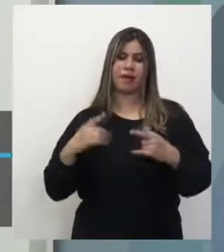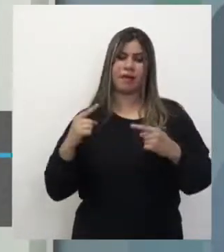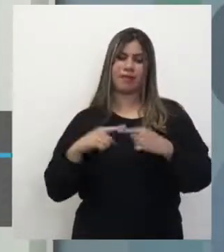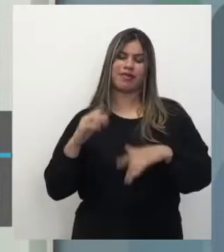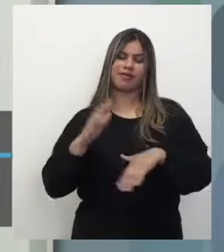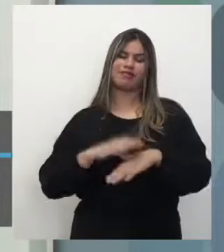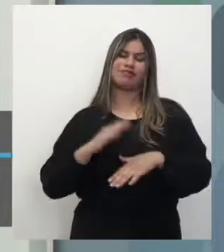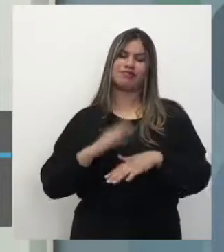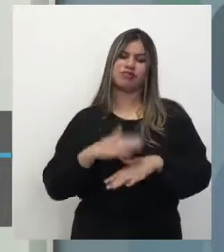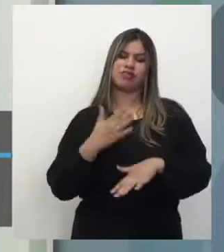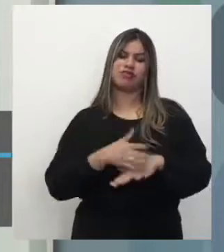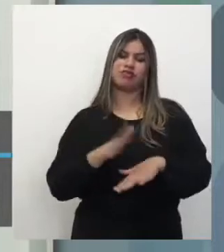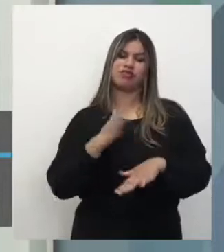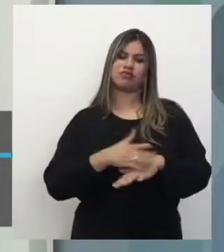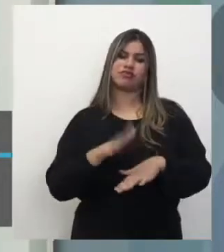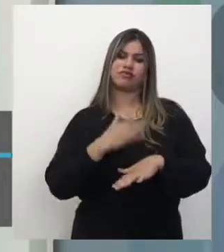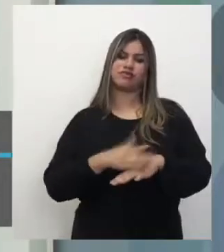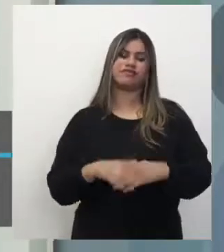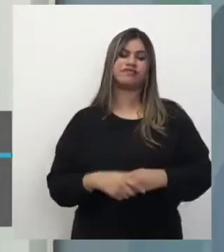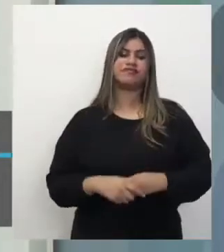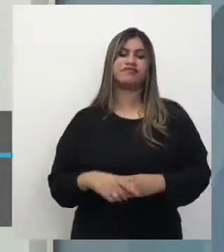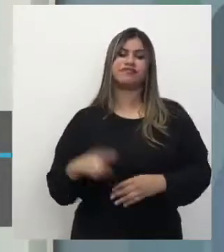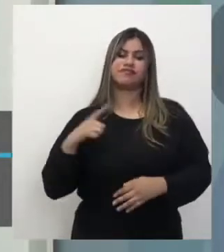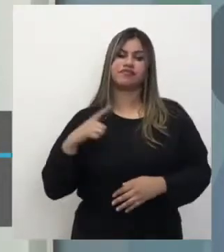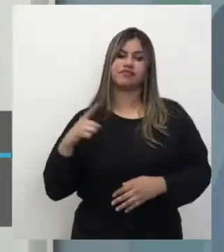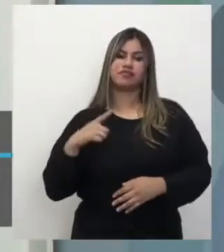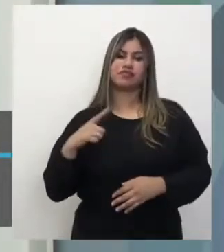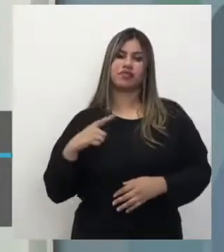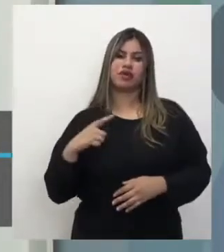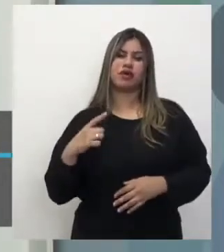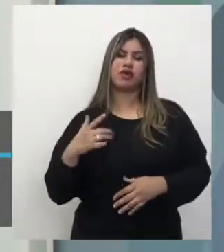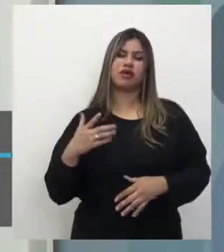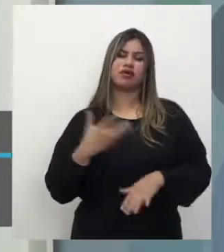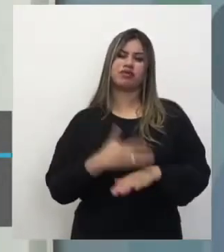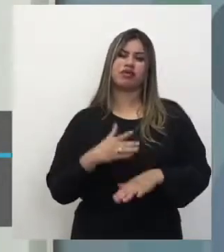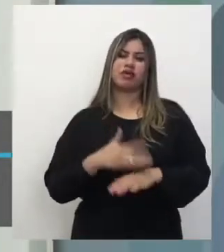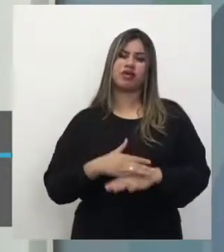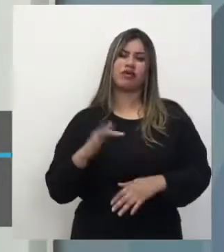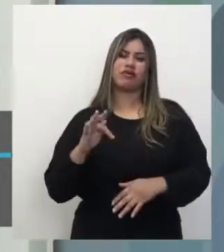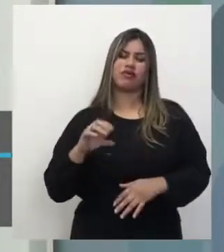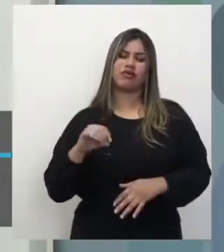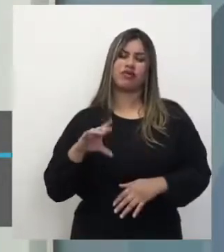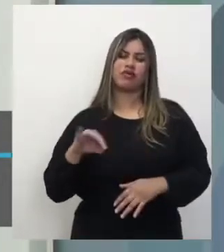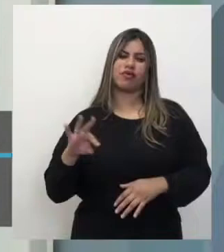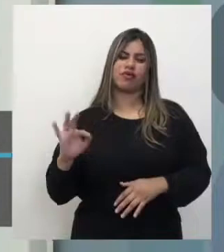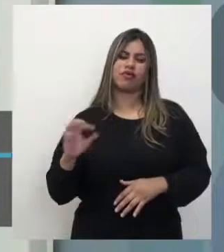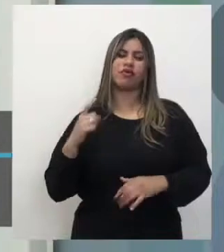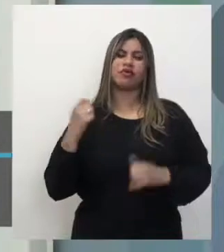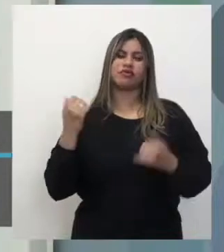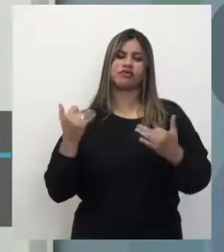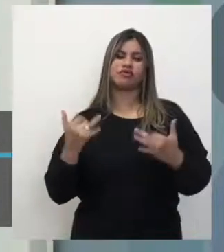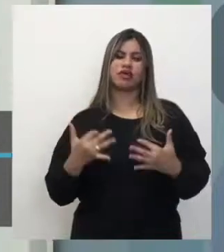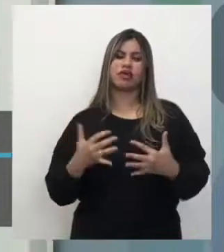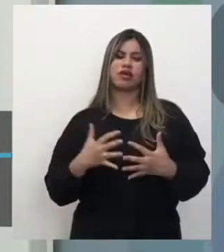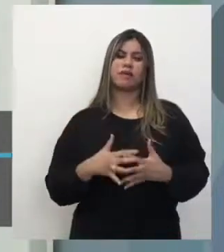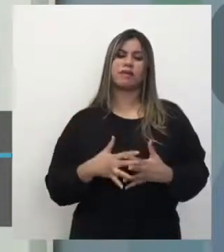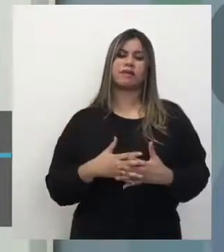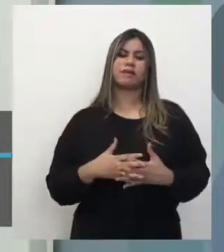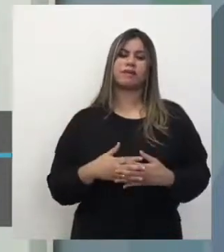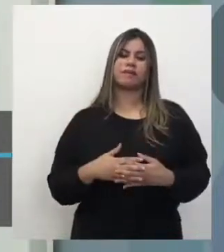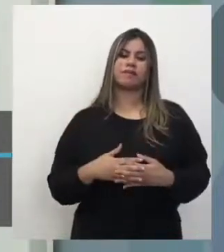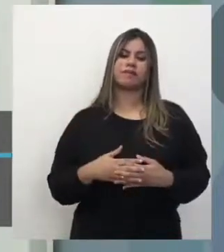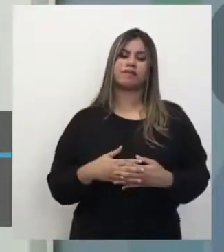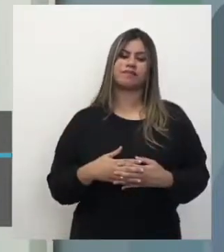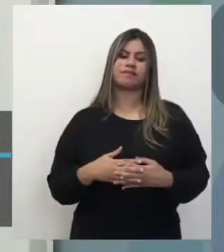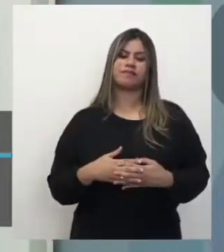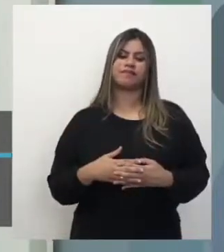prática, né? Tem até um exercício, por exemplo, que o Foucault cita, né? Por exemplo, Como que você